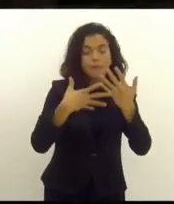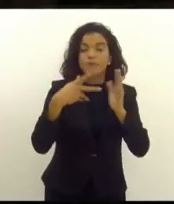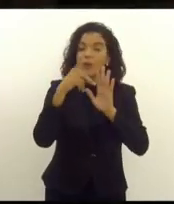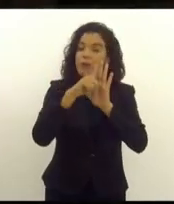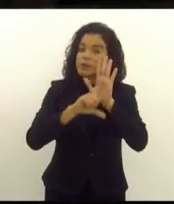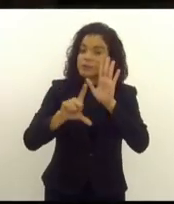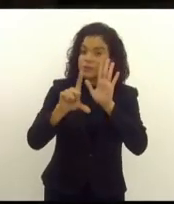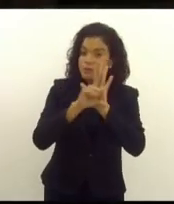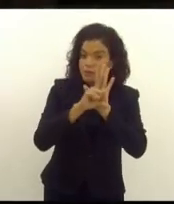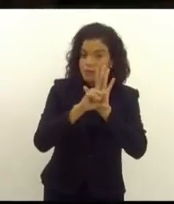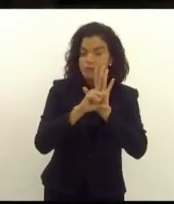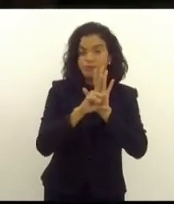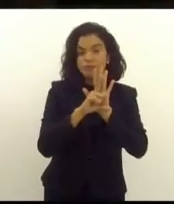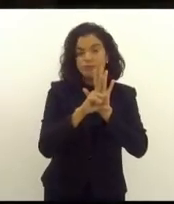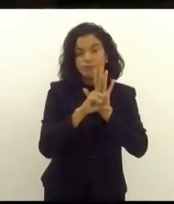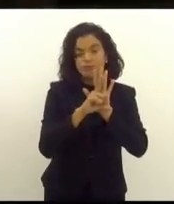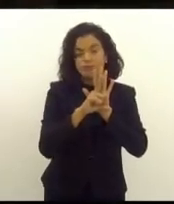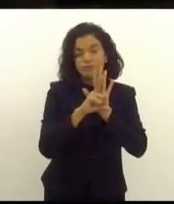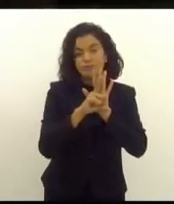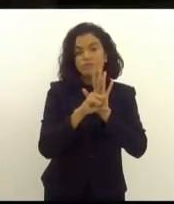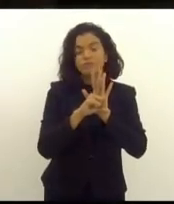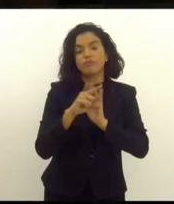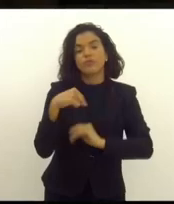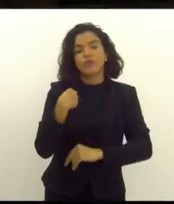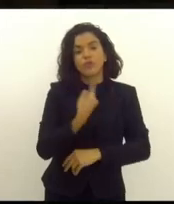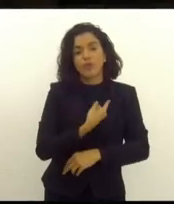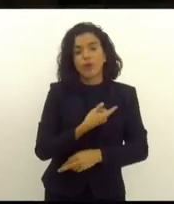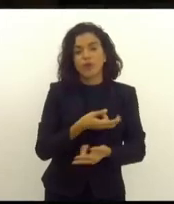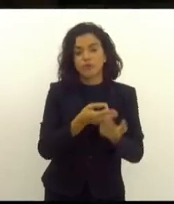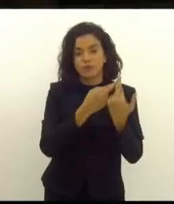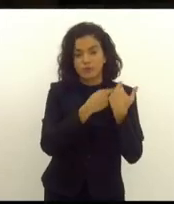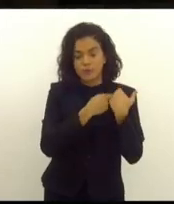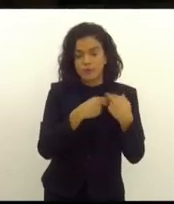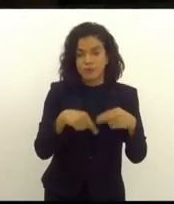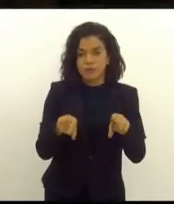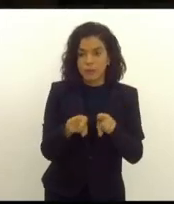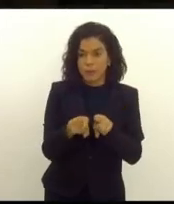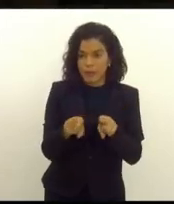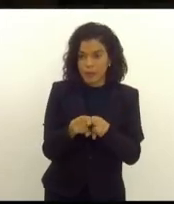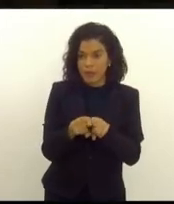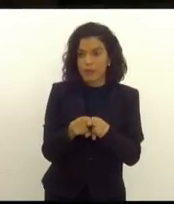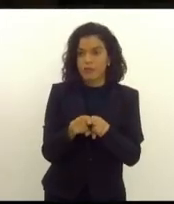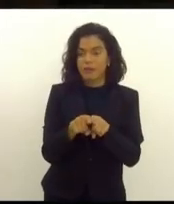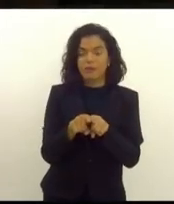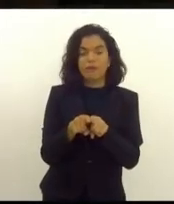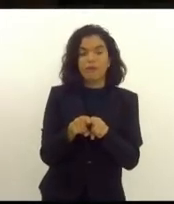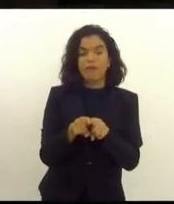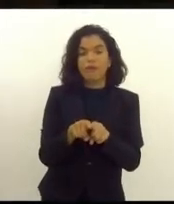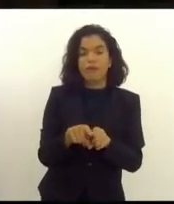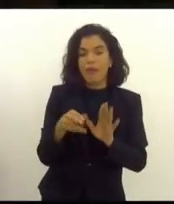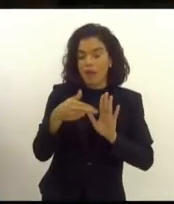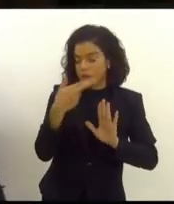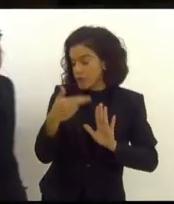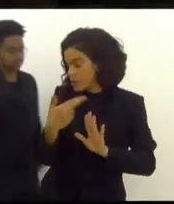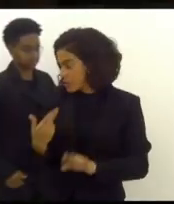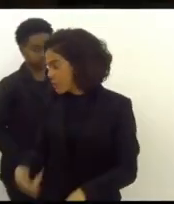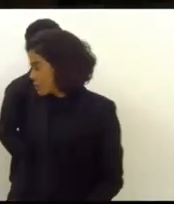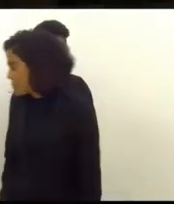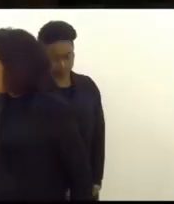de lei nós nos respaldamos também em recente resolução